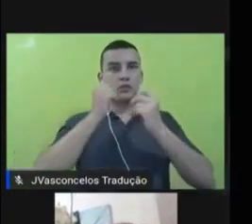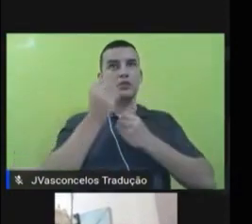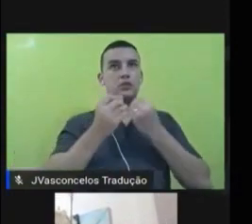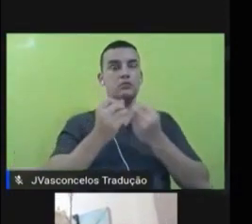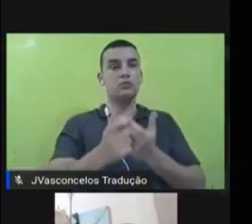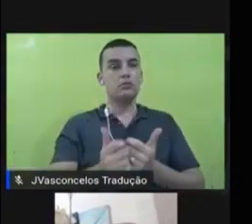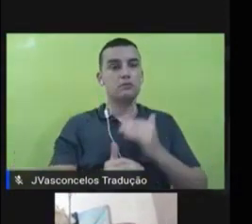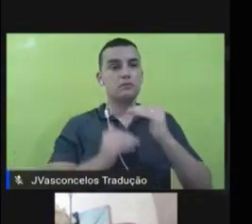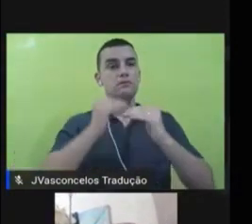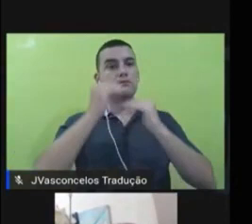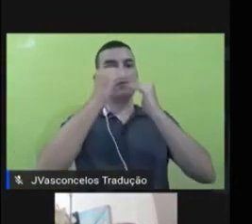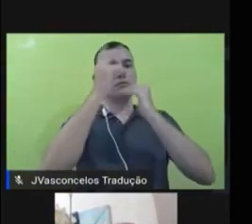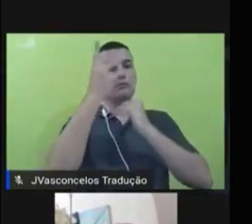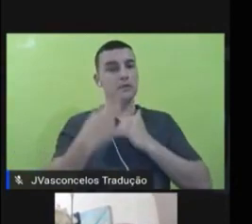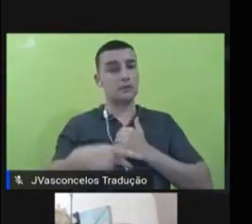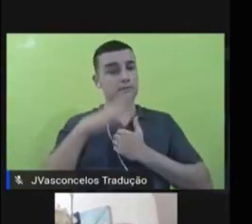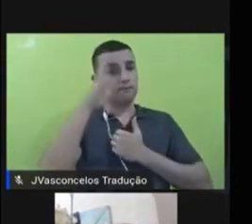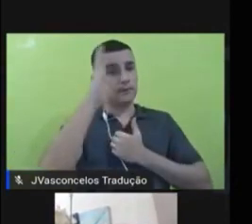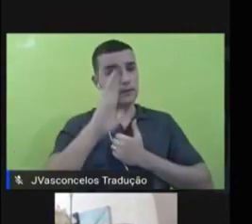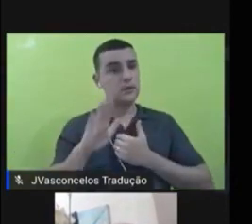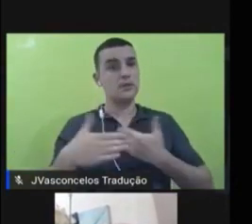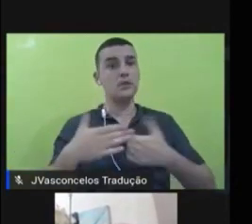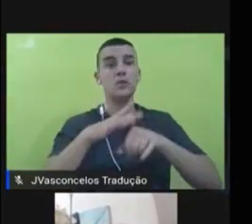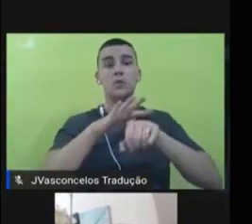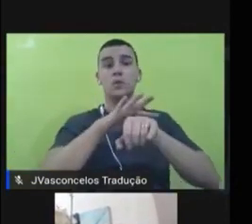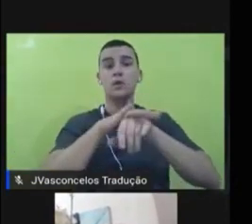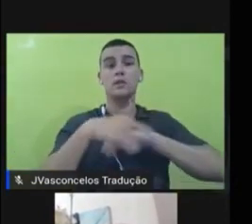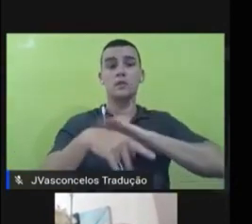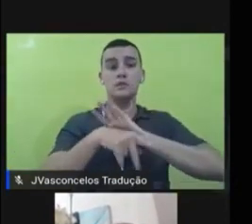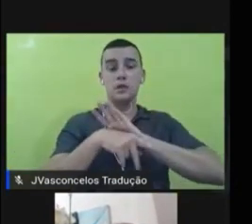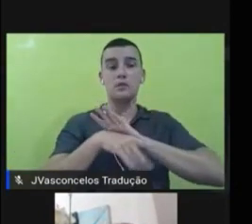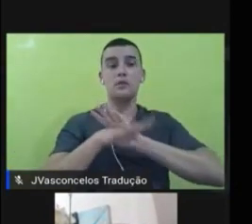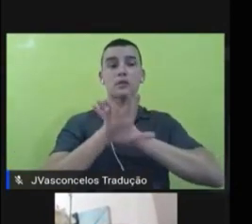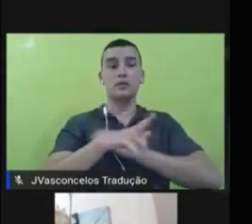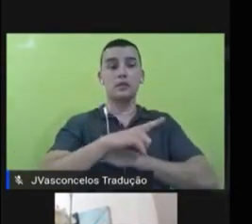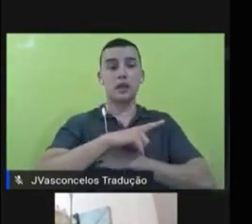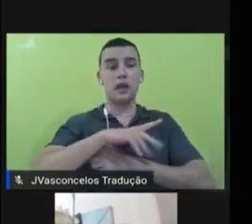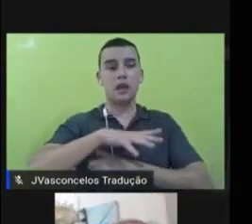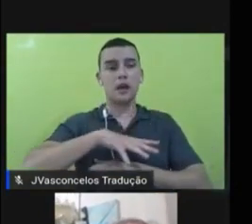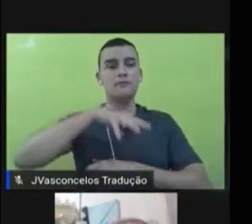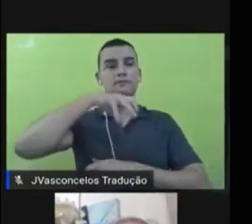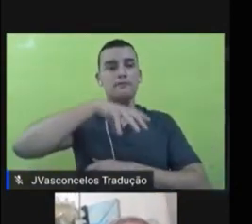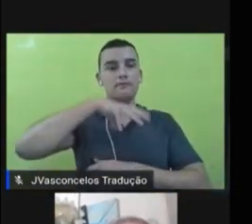Brasil. As doenças crônicas infecciosas, como asma